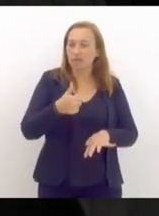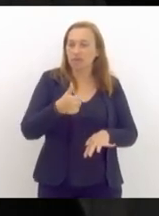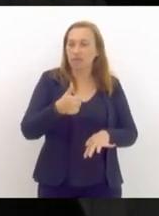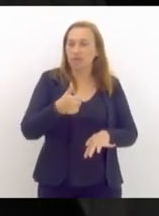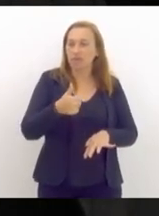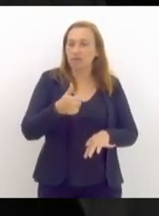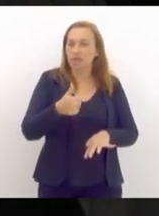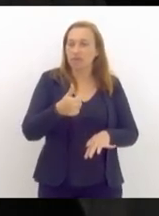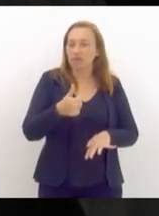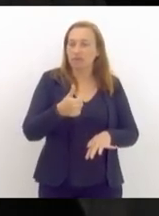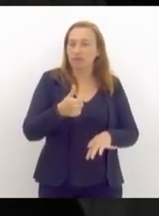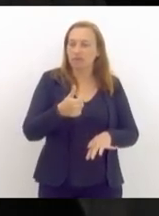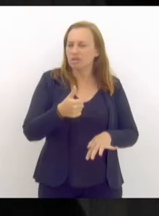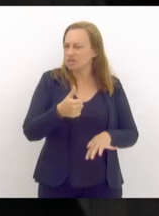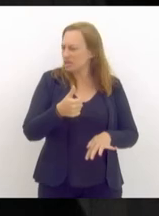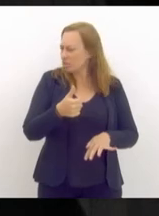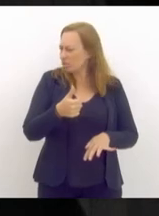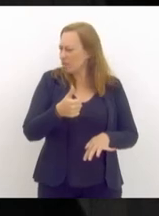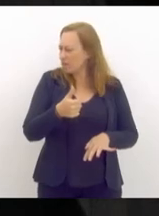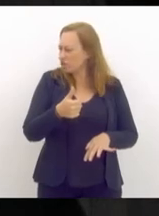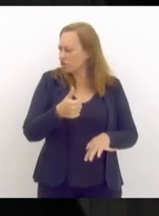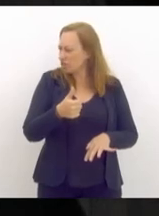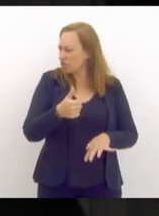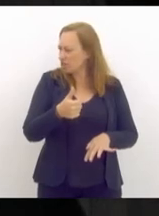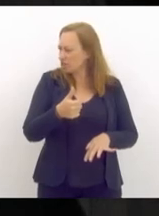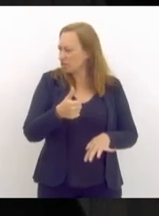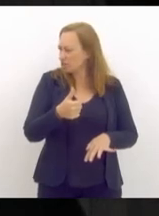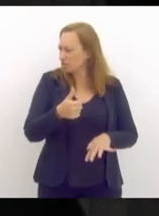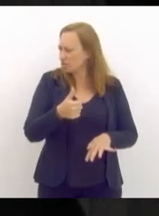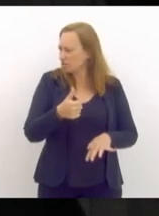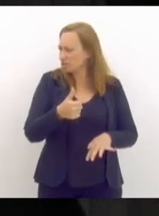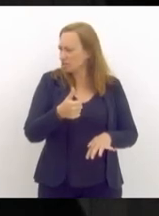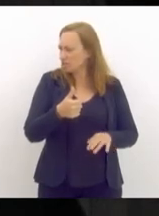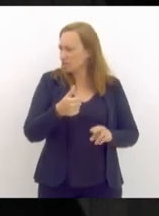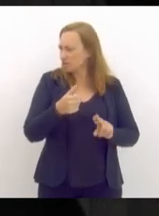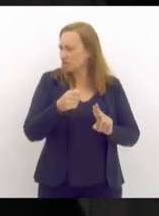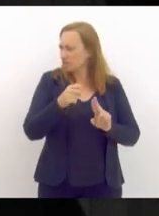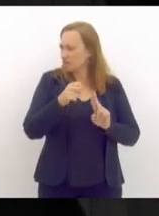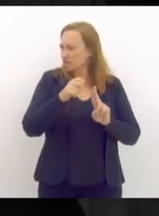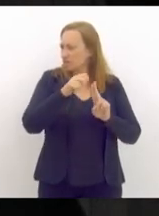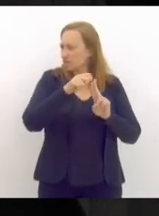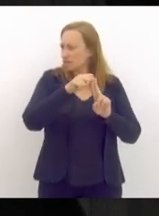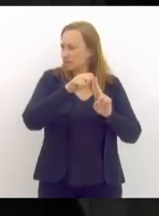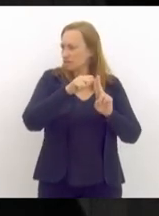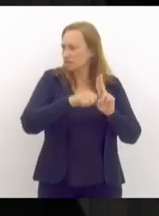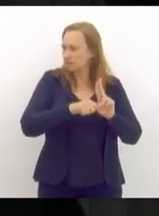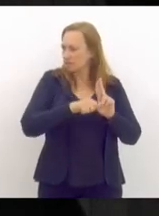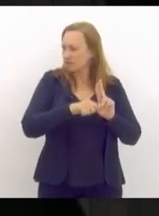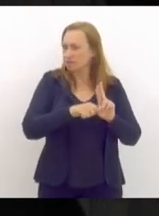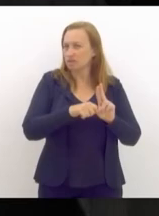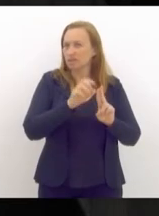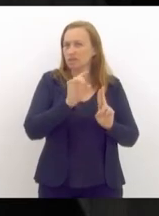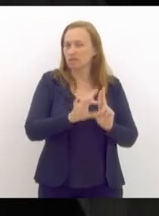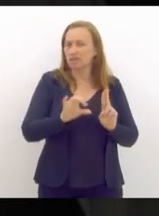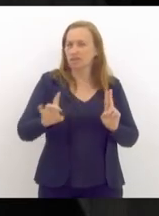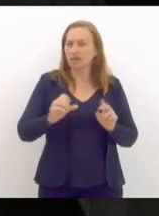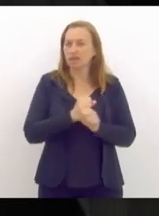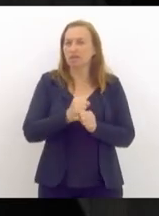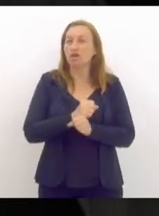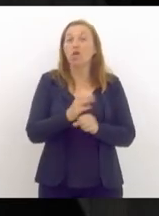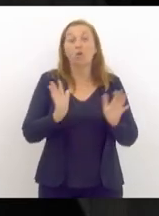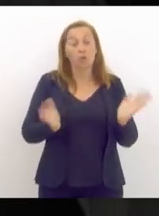primeiro bimestre de 2023 termina hoje. Então, hoje, governador